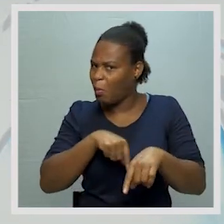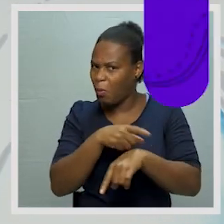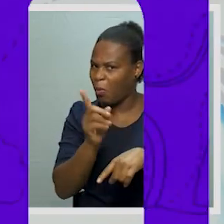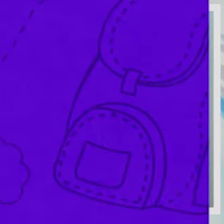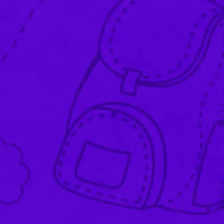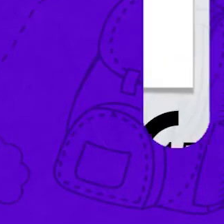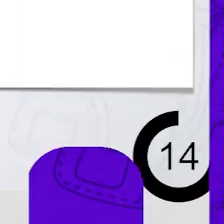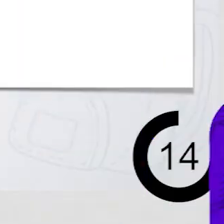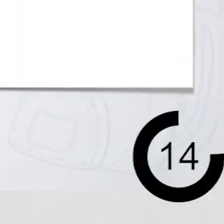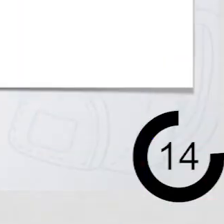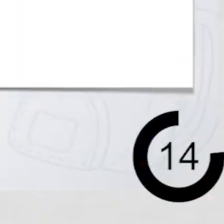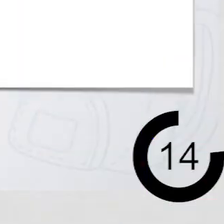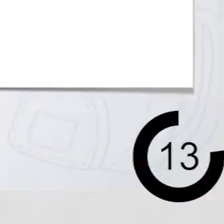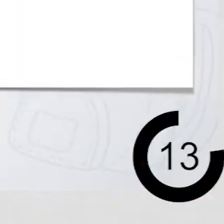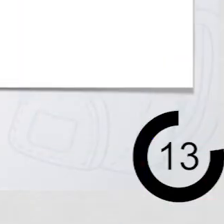tempo.